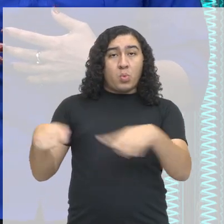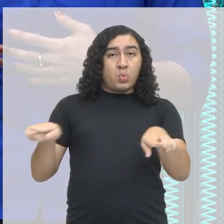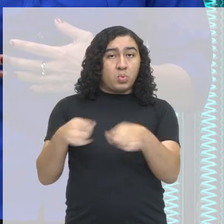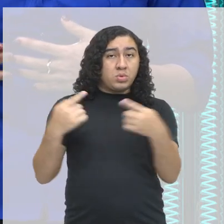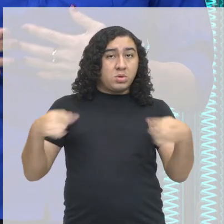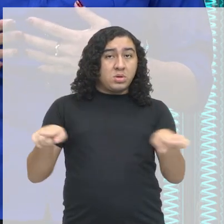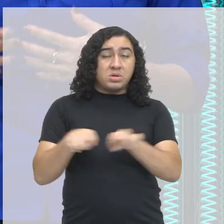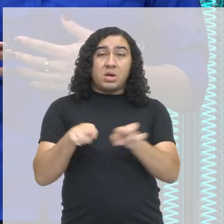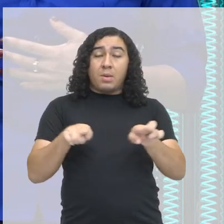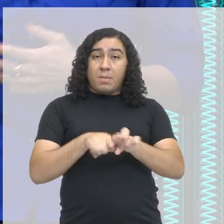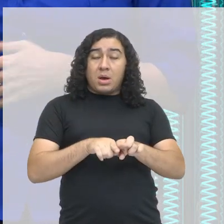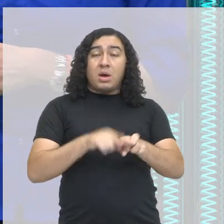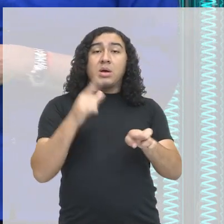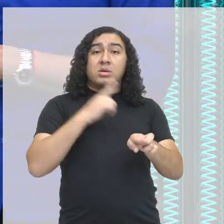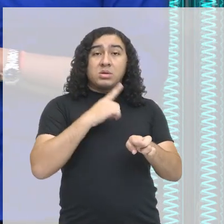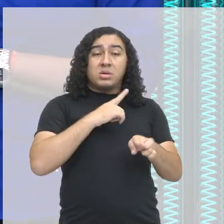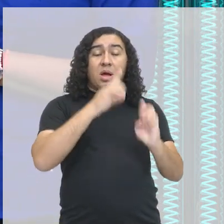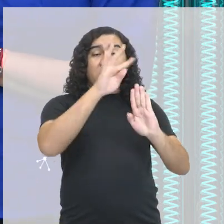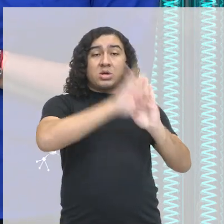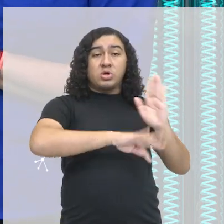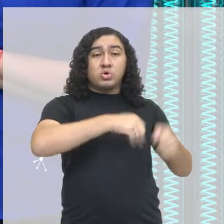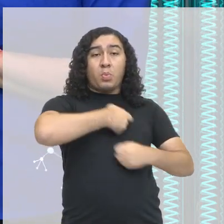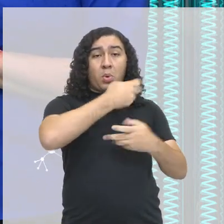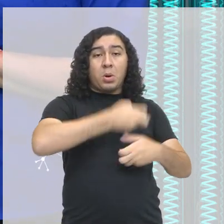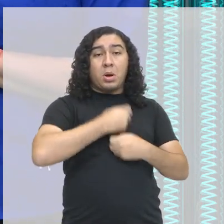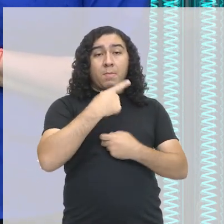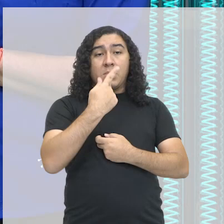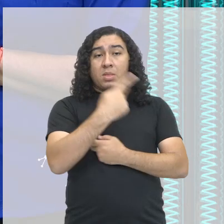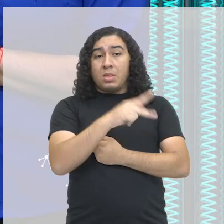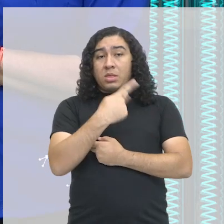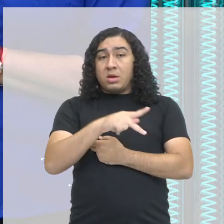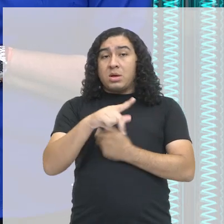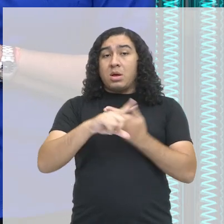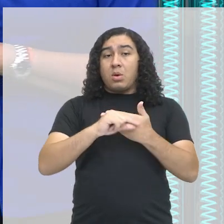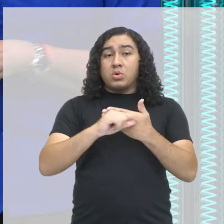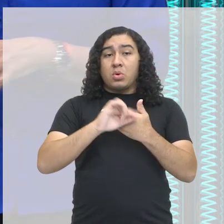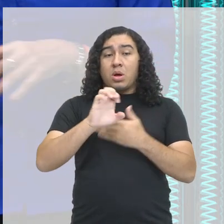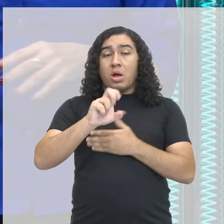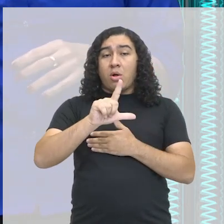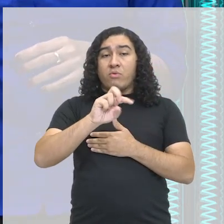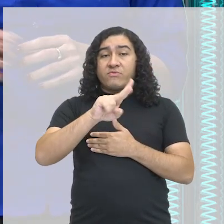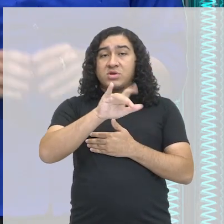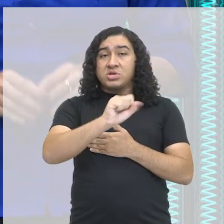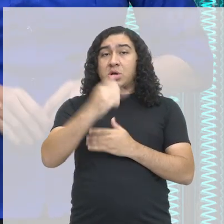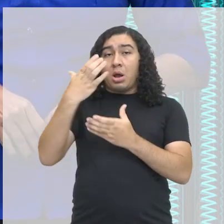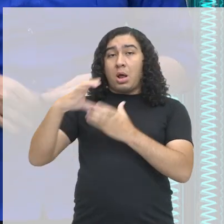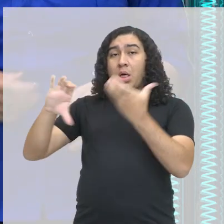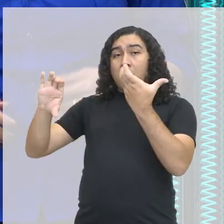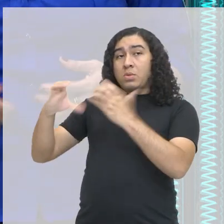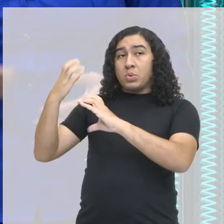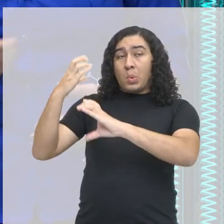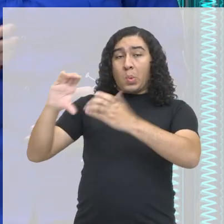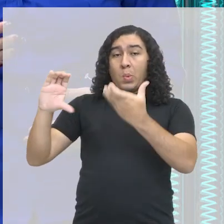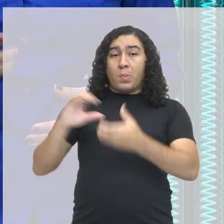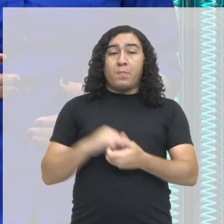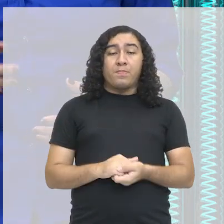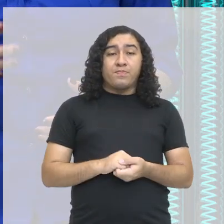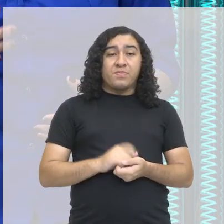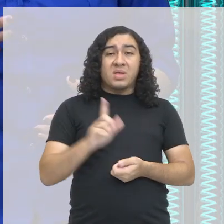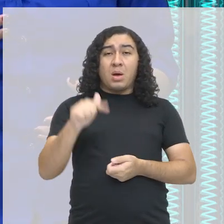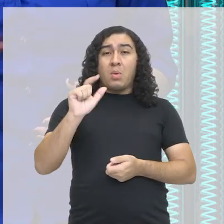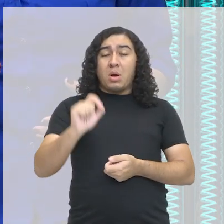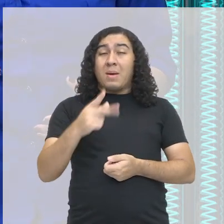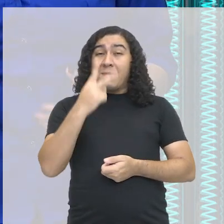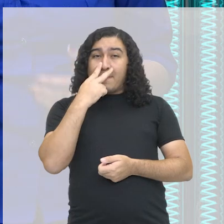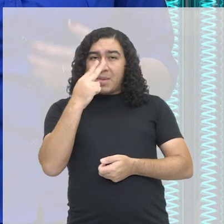letras de Elvis Presley, como vocês podem ver lá na ponta, o Elvis Presley, que ele foi considerado o rei